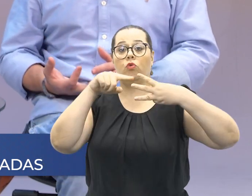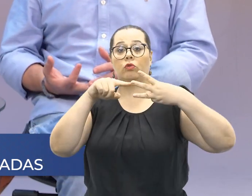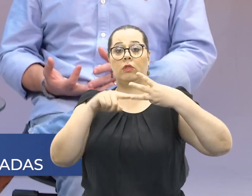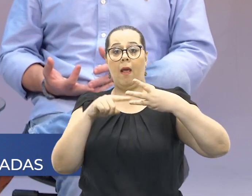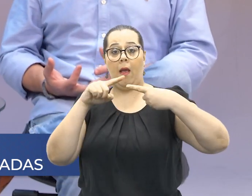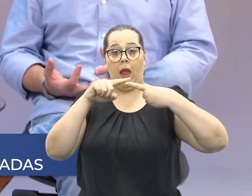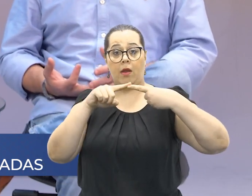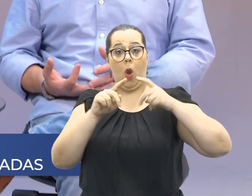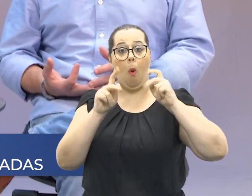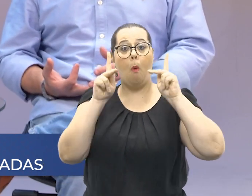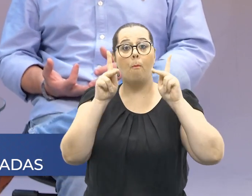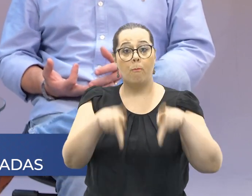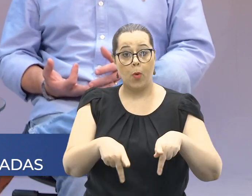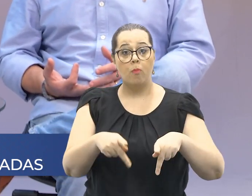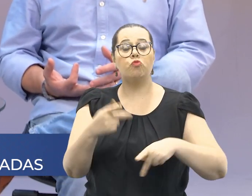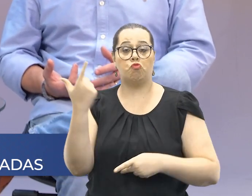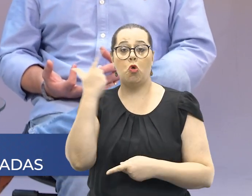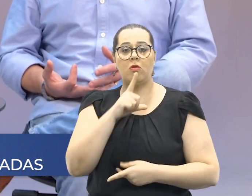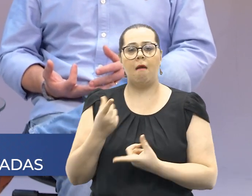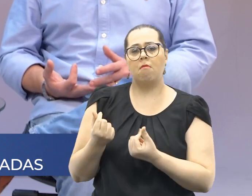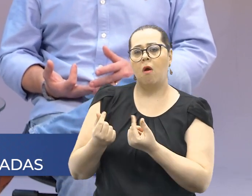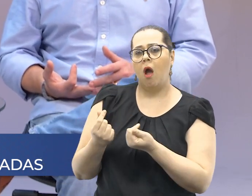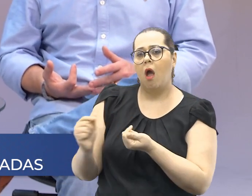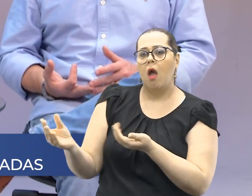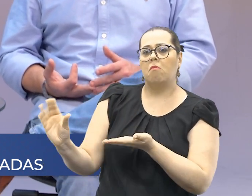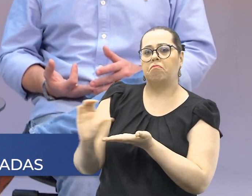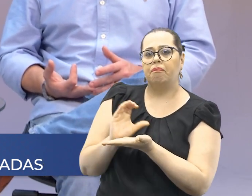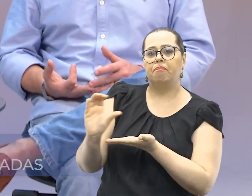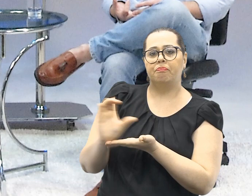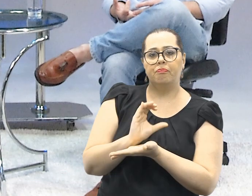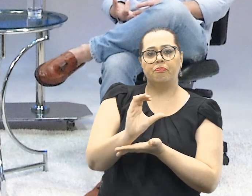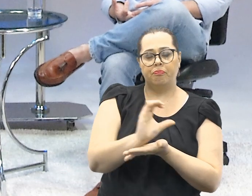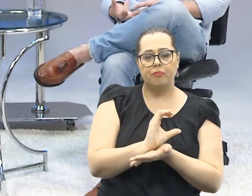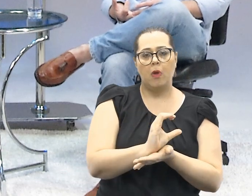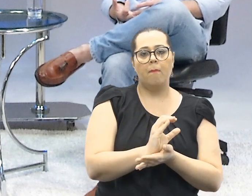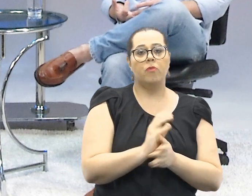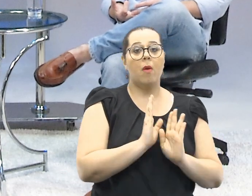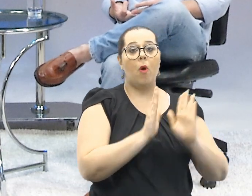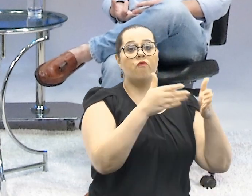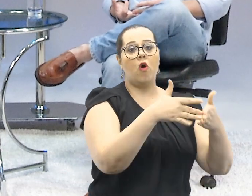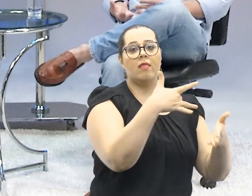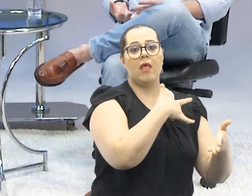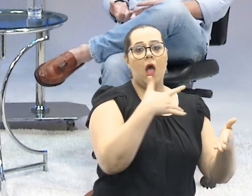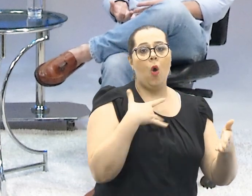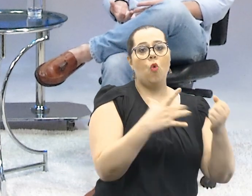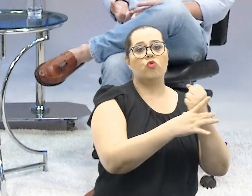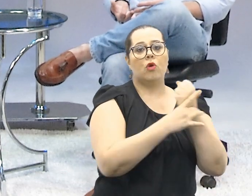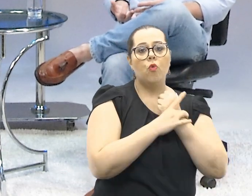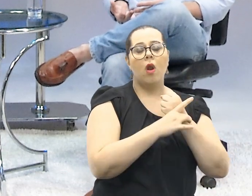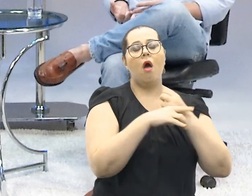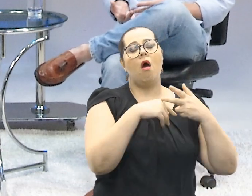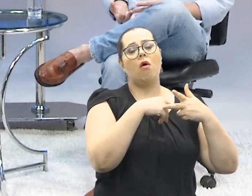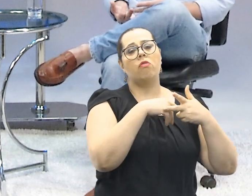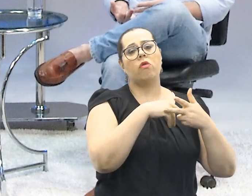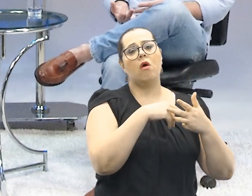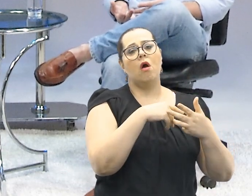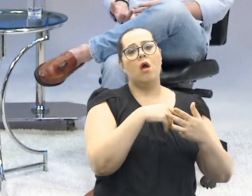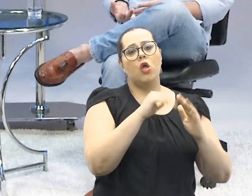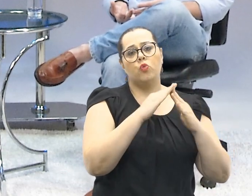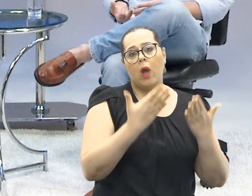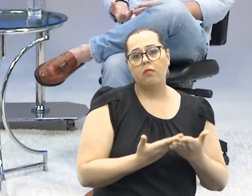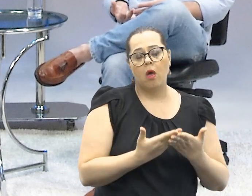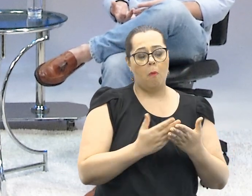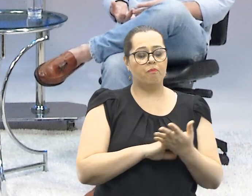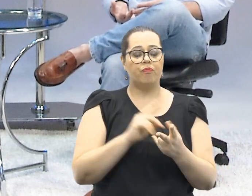poder público ganha, que é uma nova fonte de renda, para ser investido em saúde, educação, segurança. O munícipe, o cidadão como um todo,